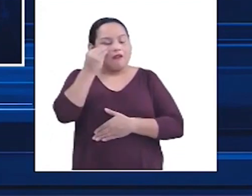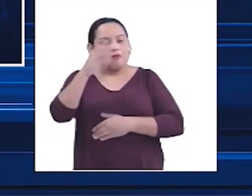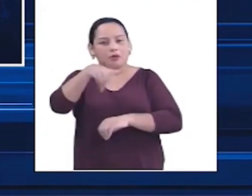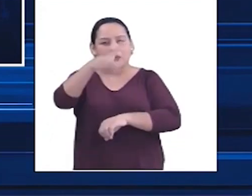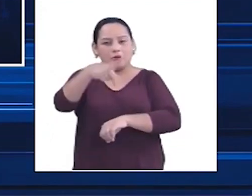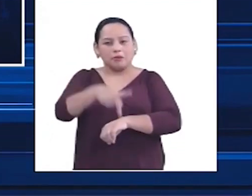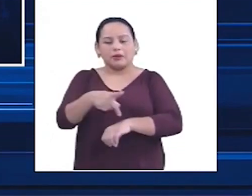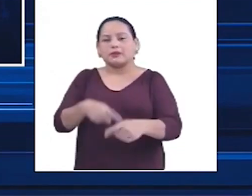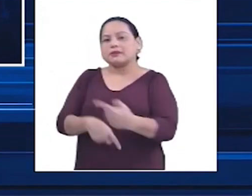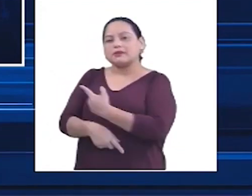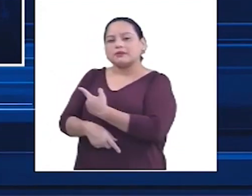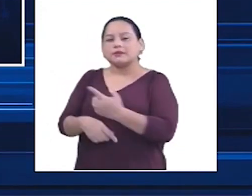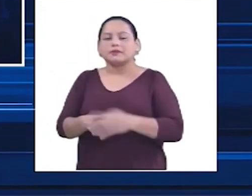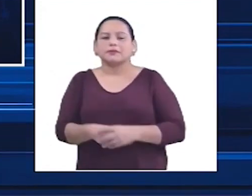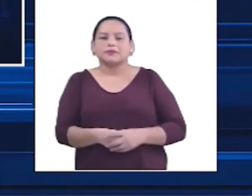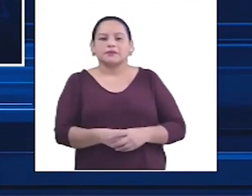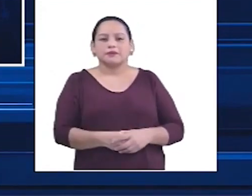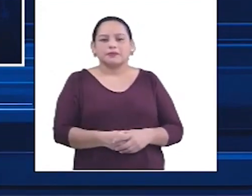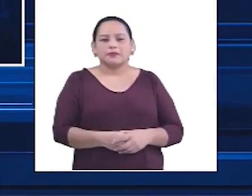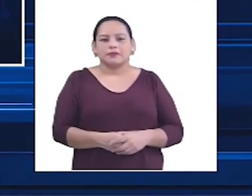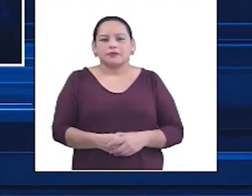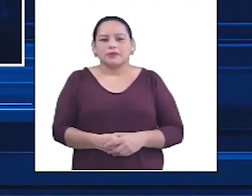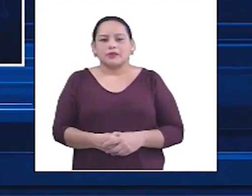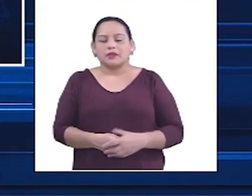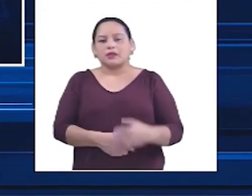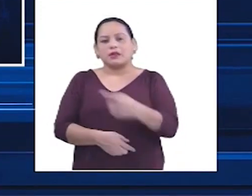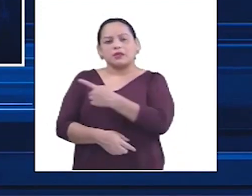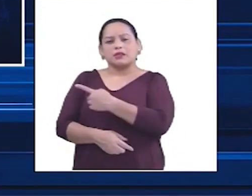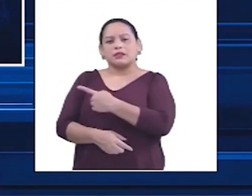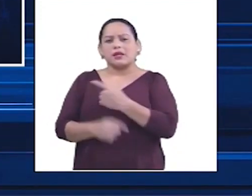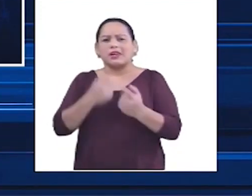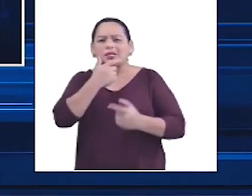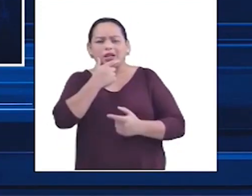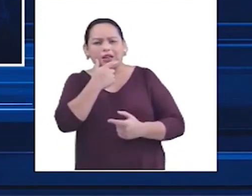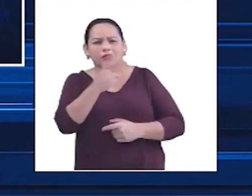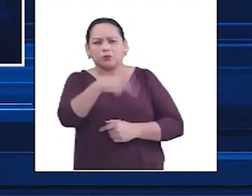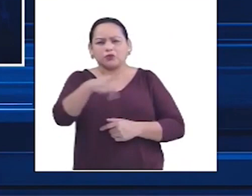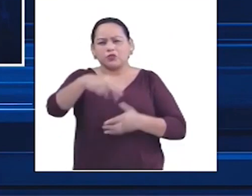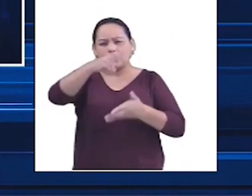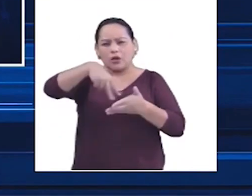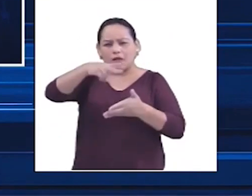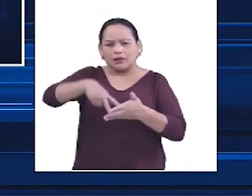só. Guyana was a United Kingdom colony until